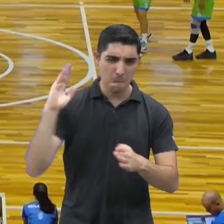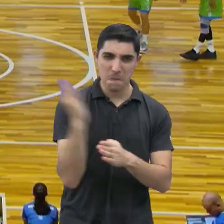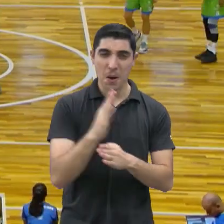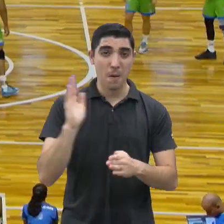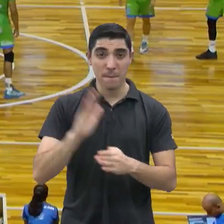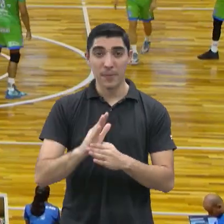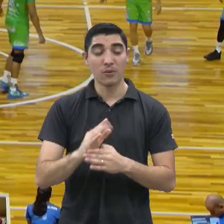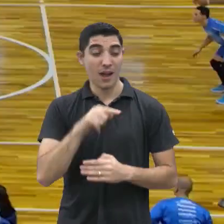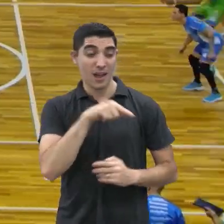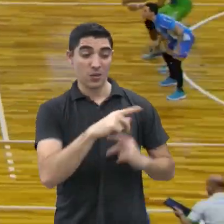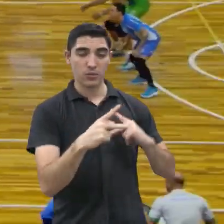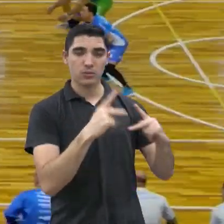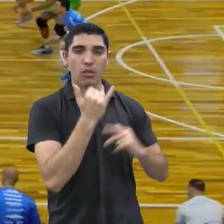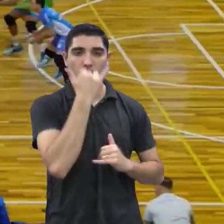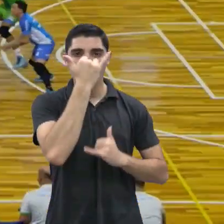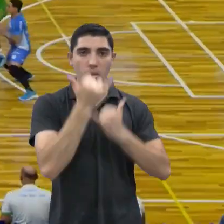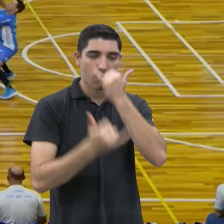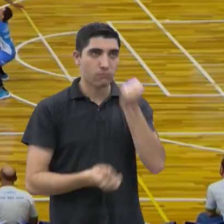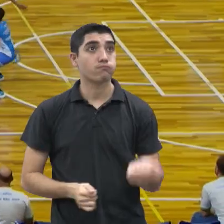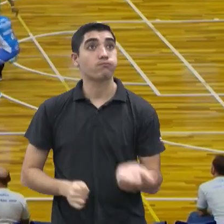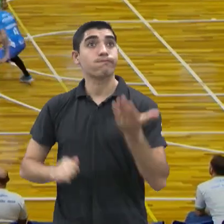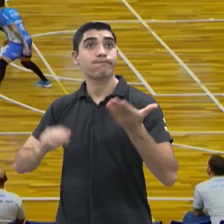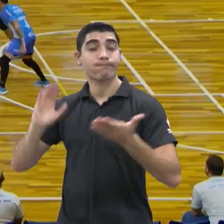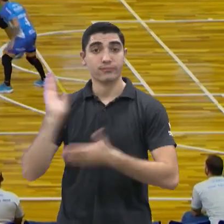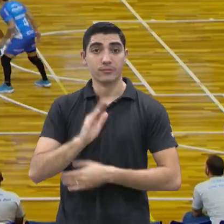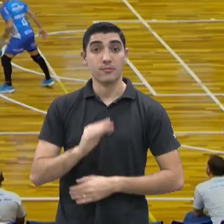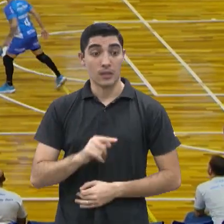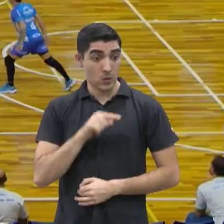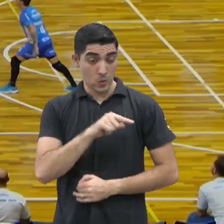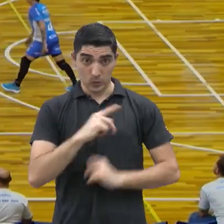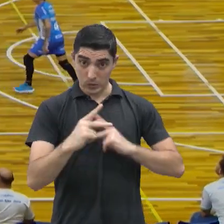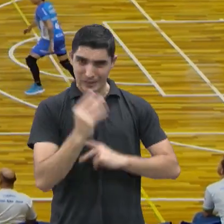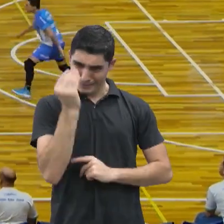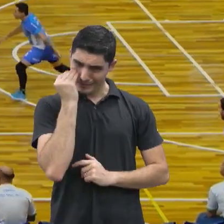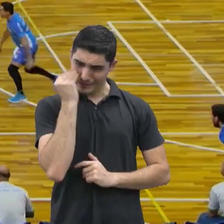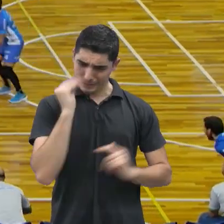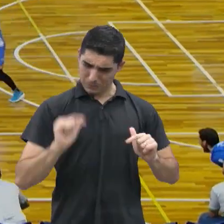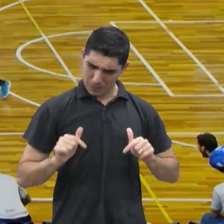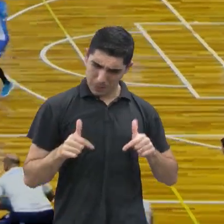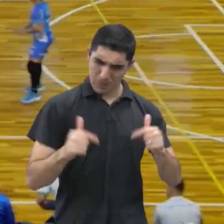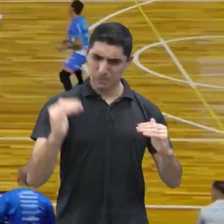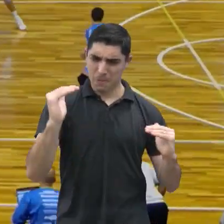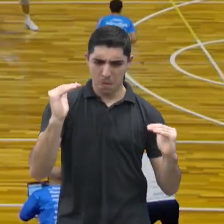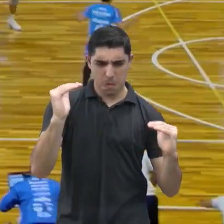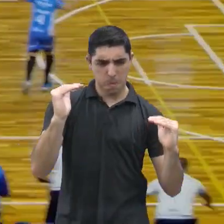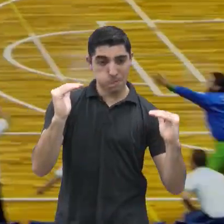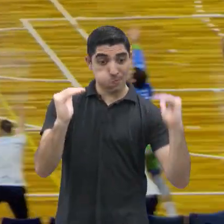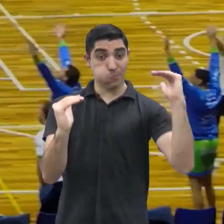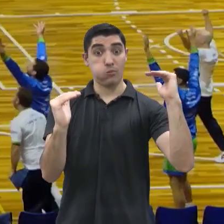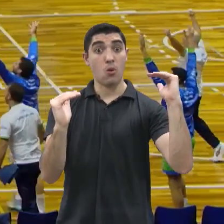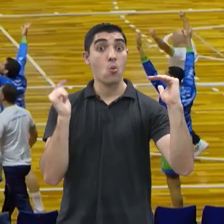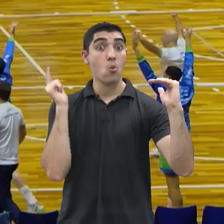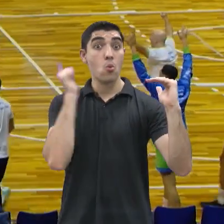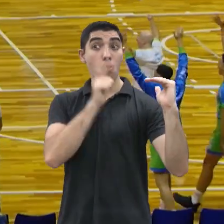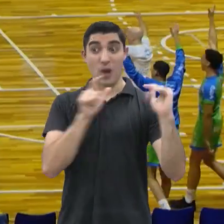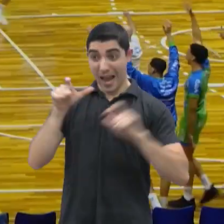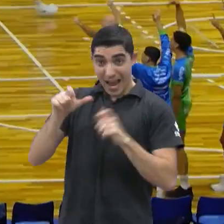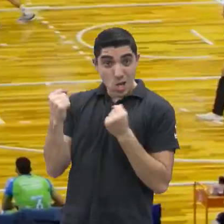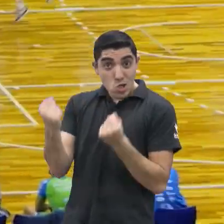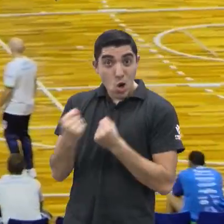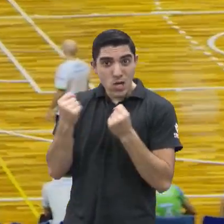dos donos da casa. Valente, o São José correu atrás e virou o marcador, levantando a torcida no